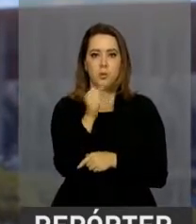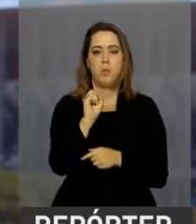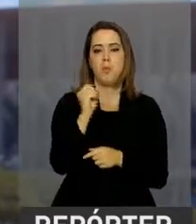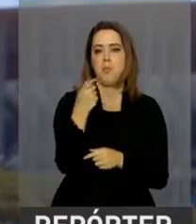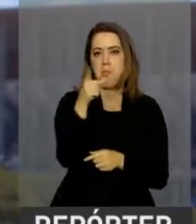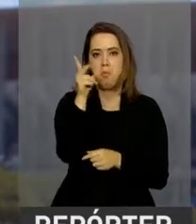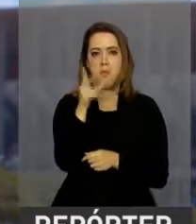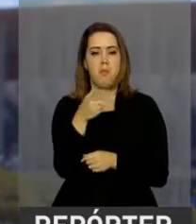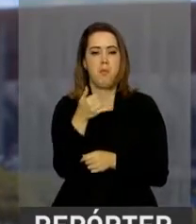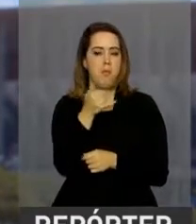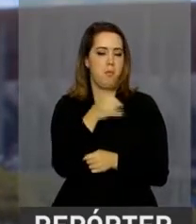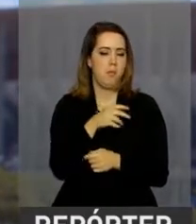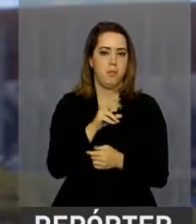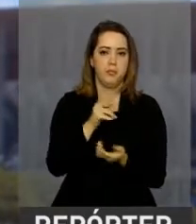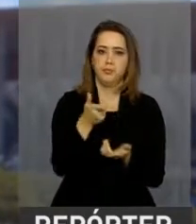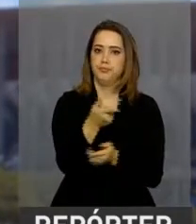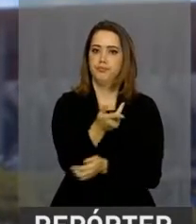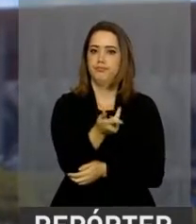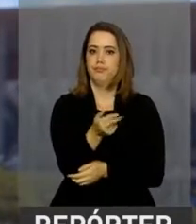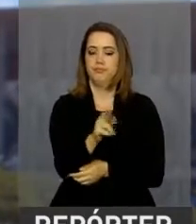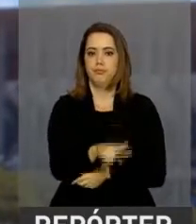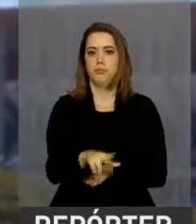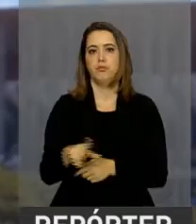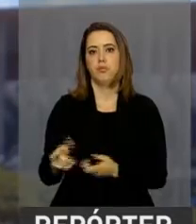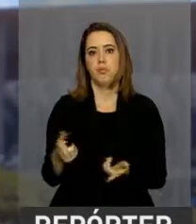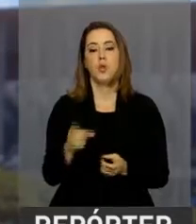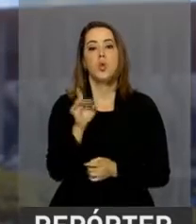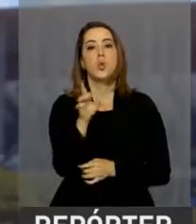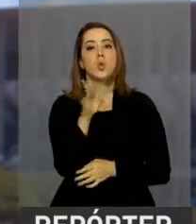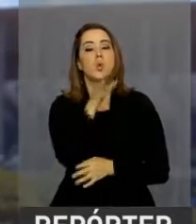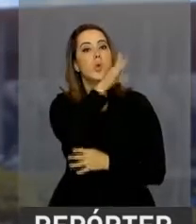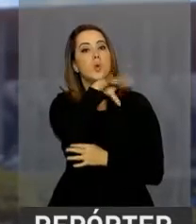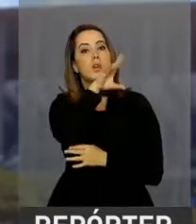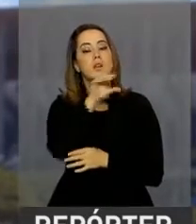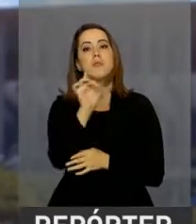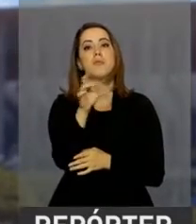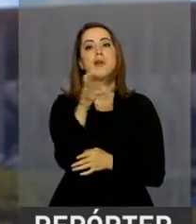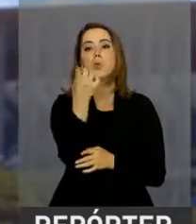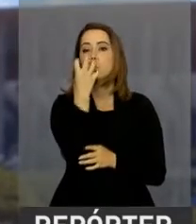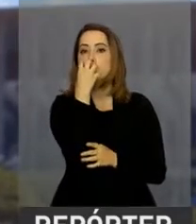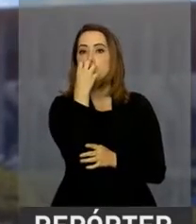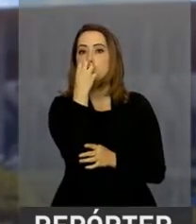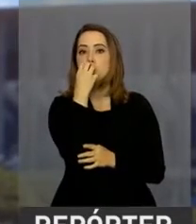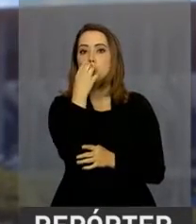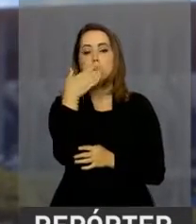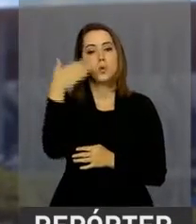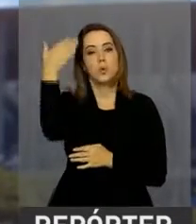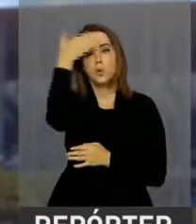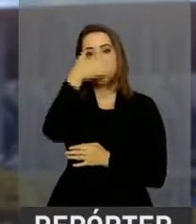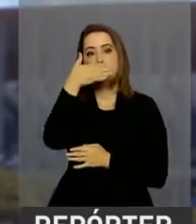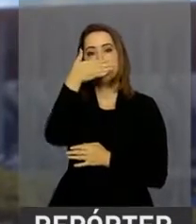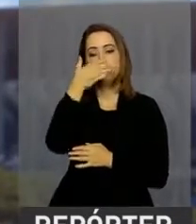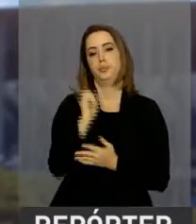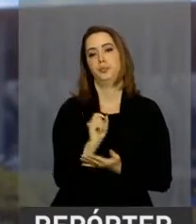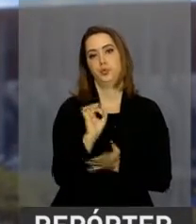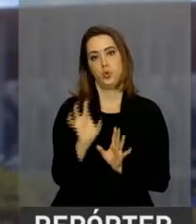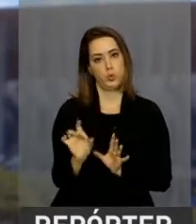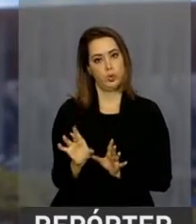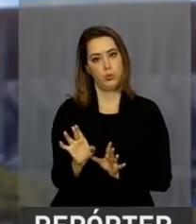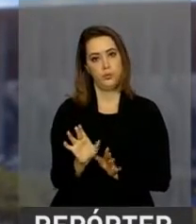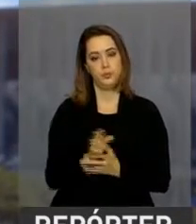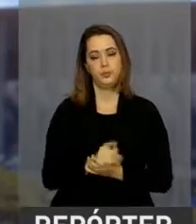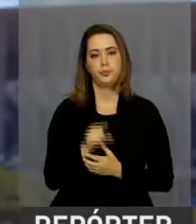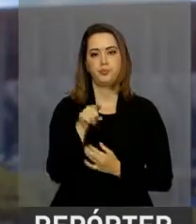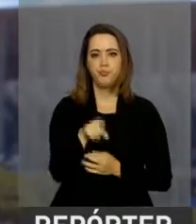não. Os únicos animais que poderão ser levados aos eventos são os cães-guias de deficientes visuais. Nas partidas